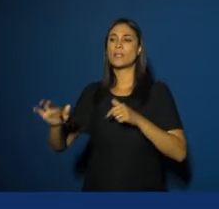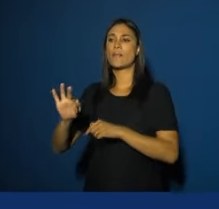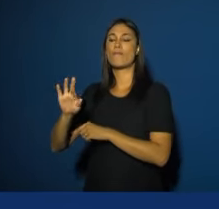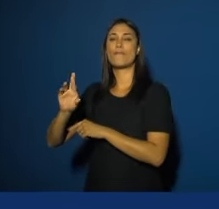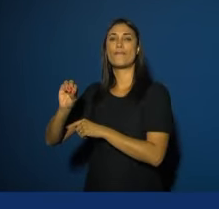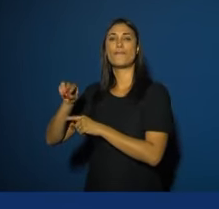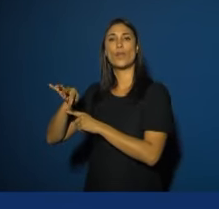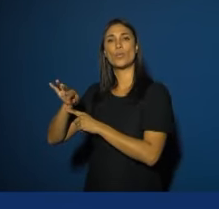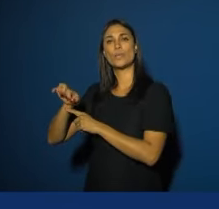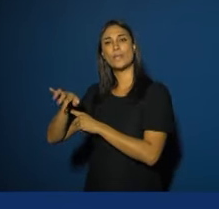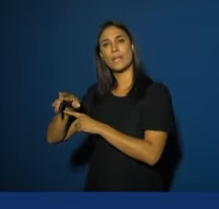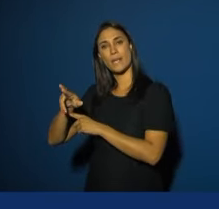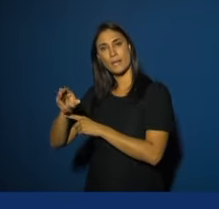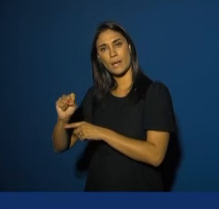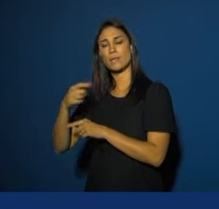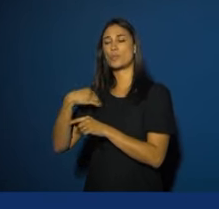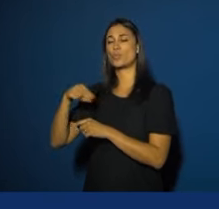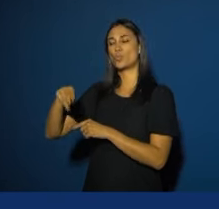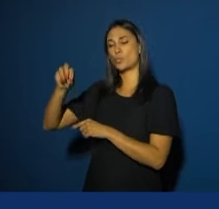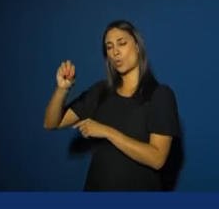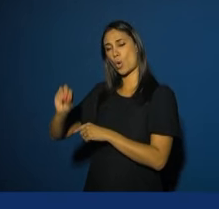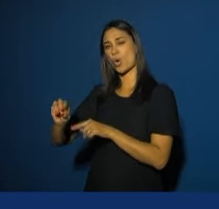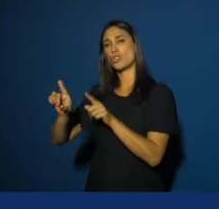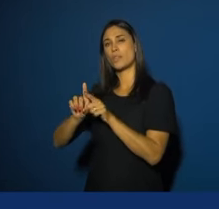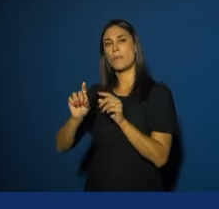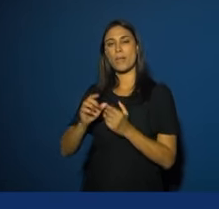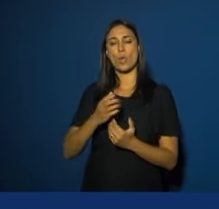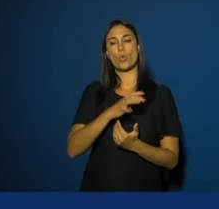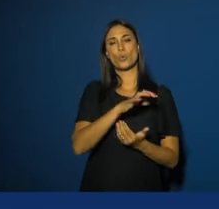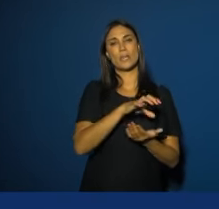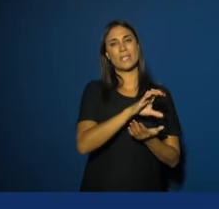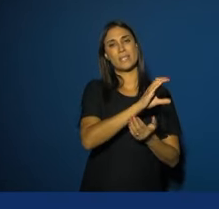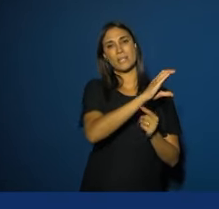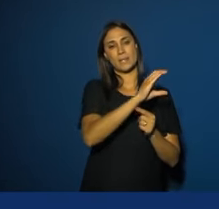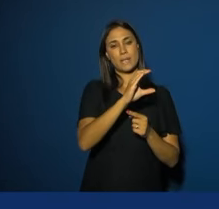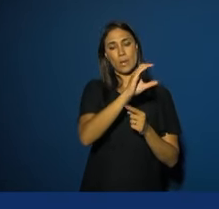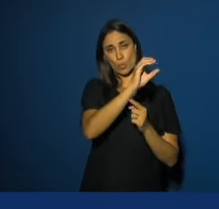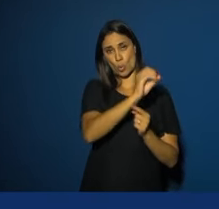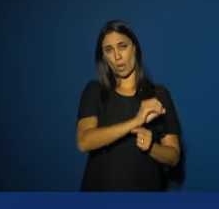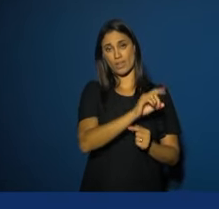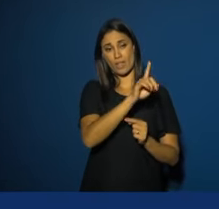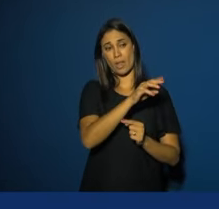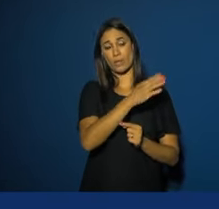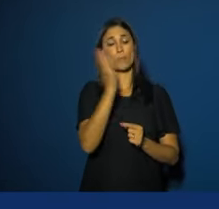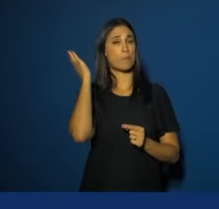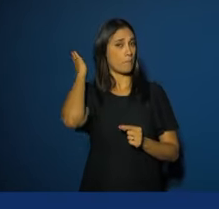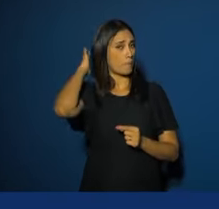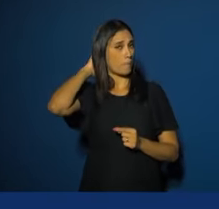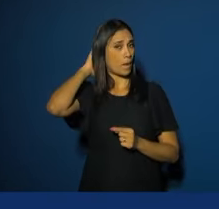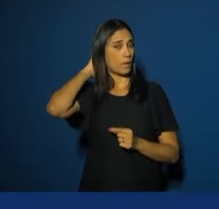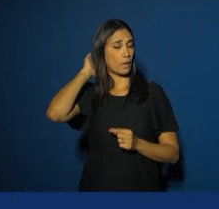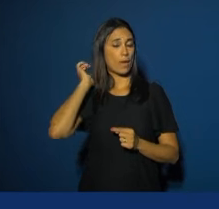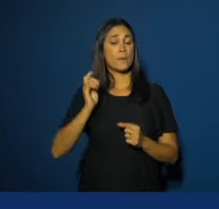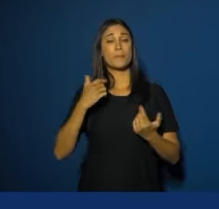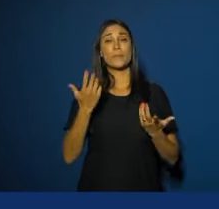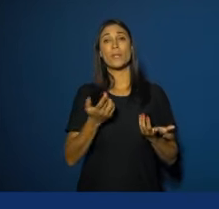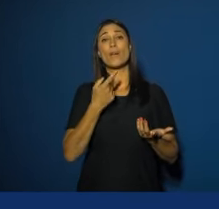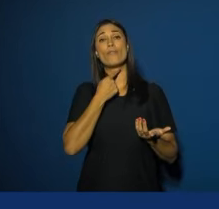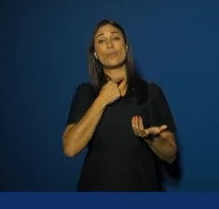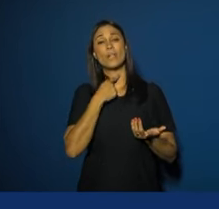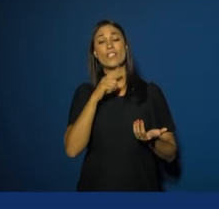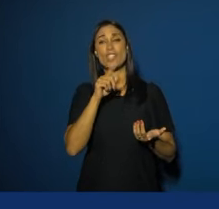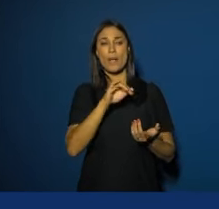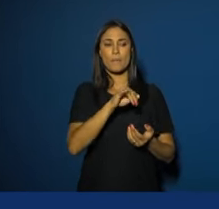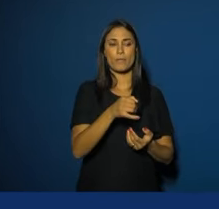norte e no futuro breve, no centro-oeste do país, na bacia do Paraná, a nossa intenção é aproveitar